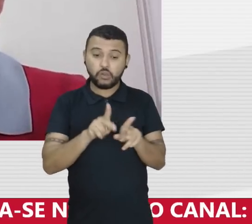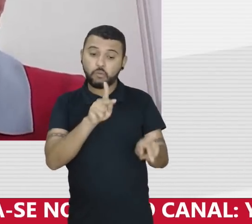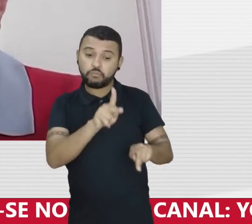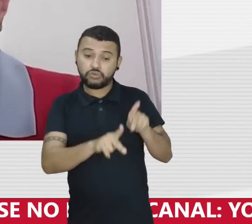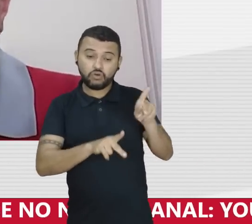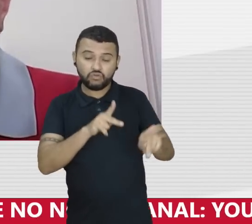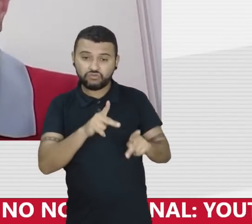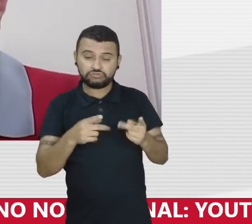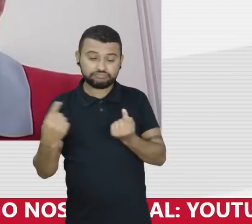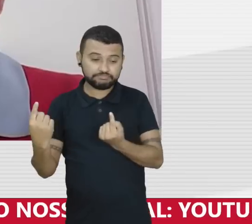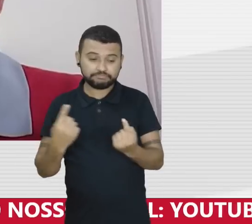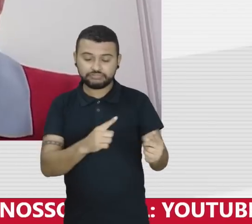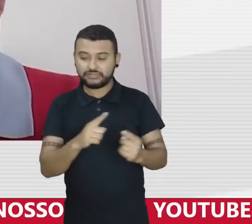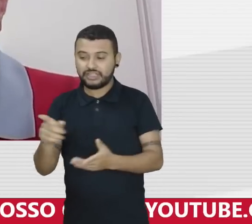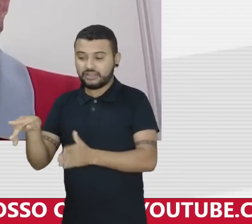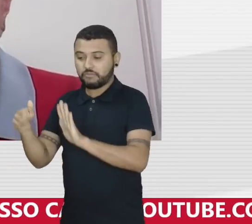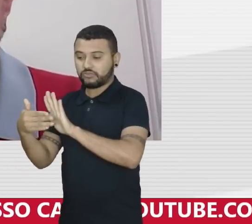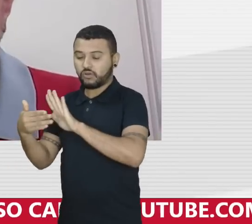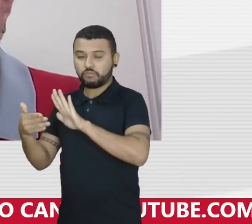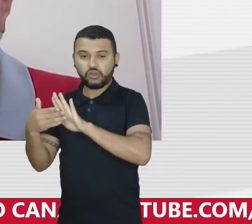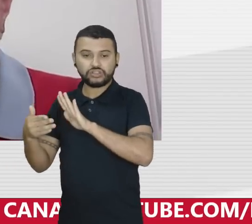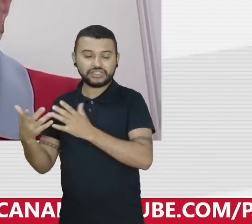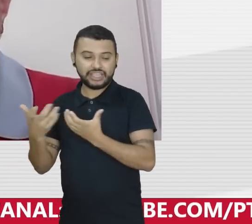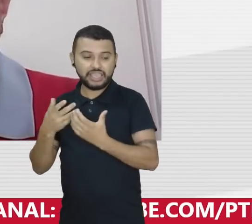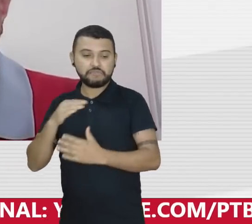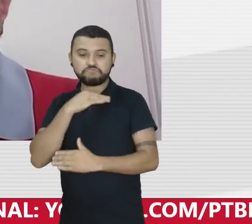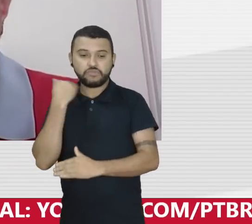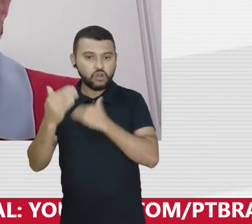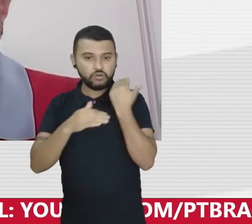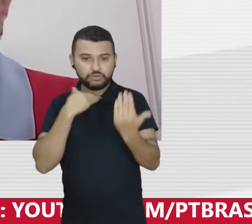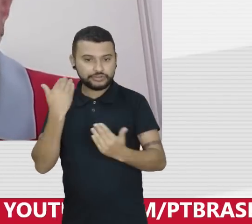para implantar o seu projeto de dominação e de morte.